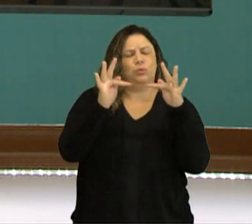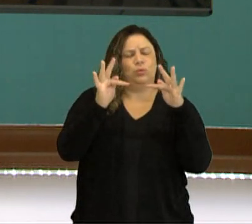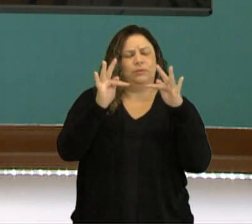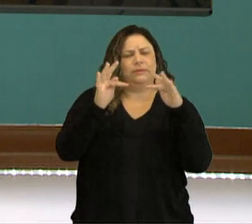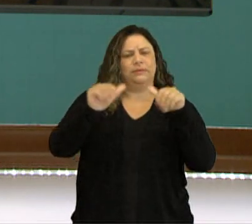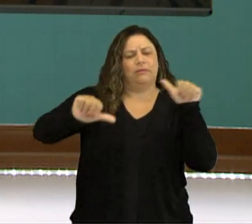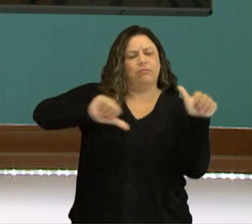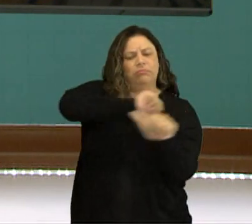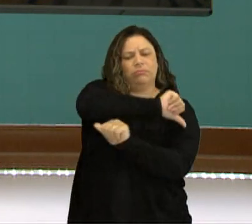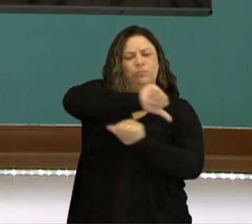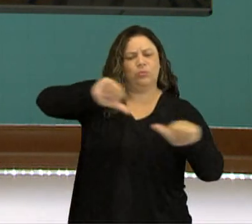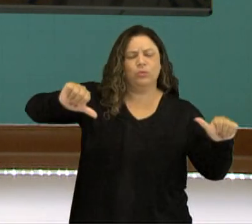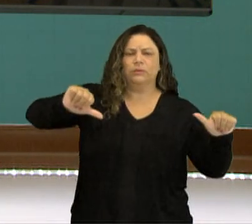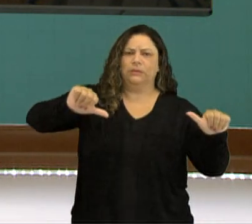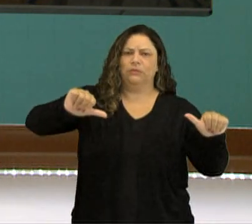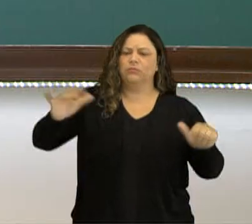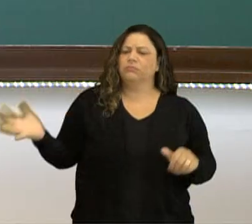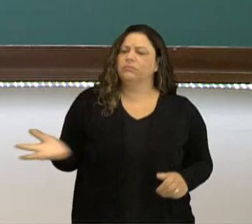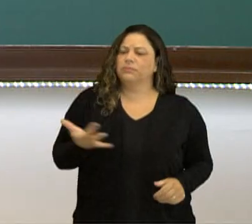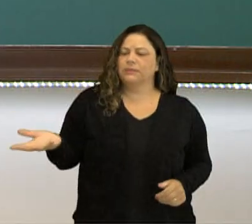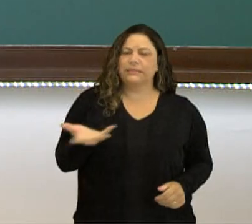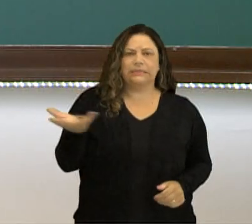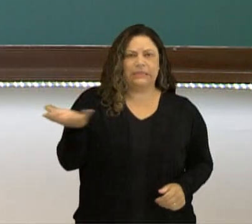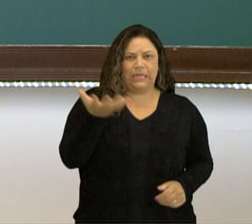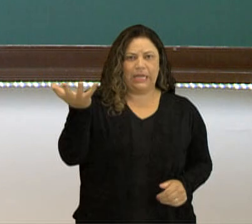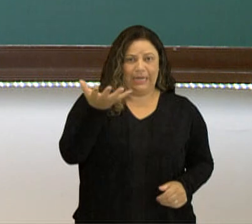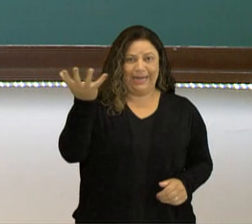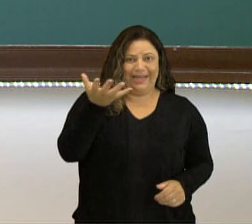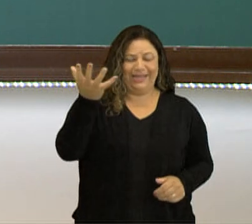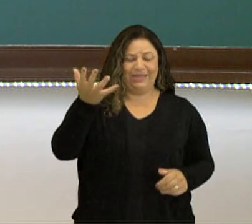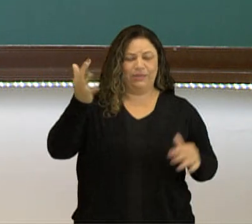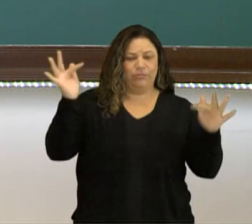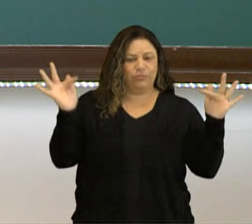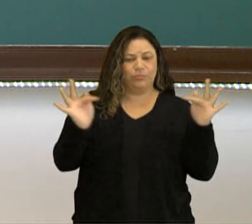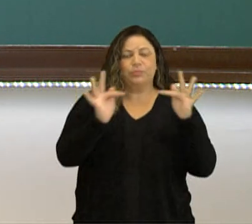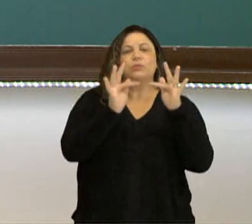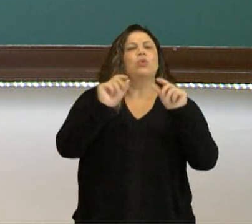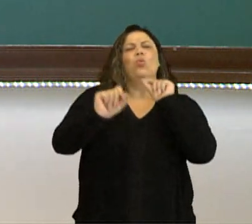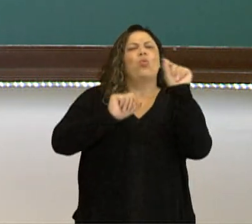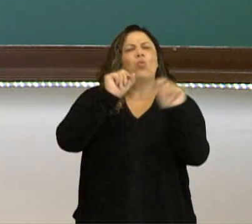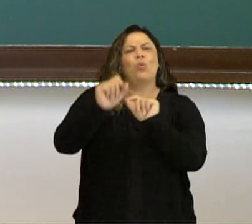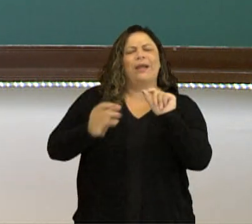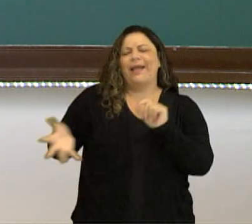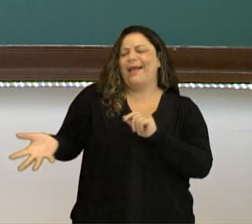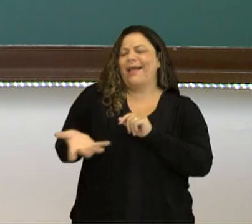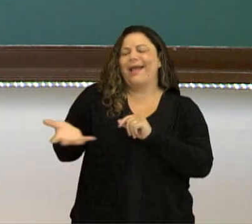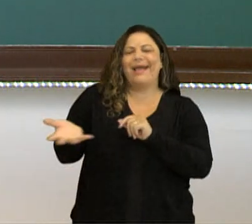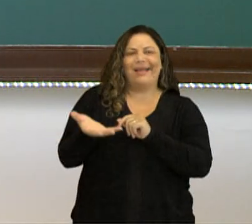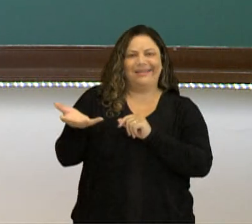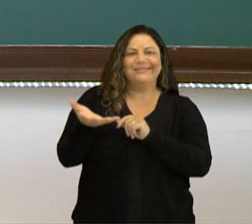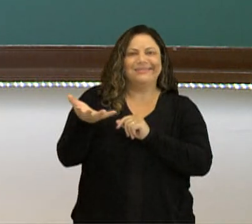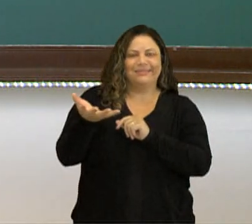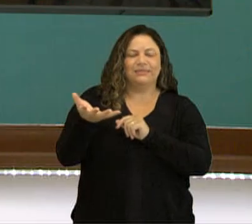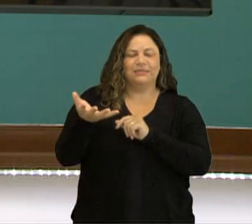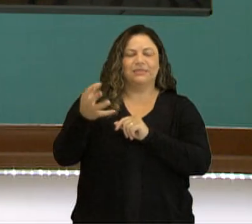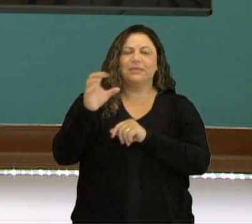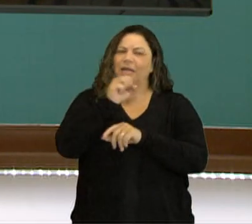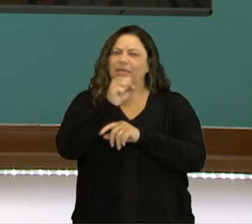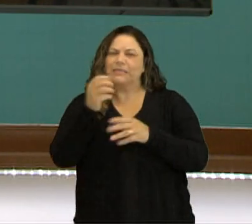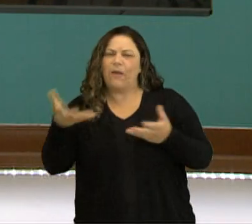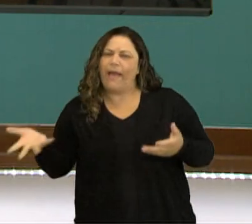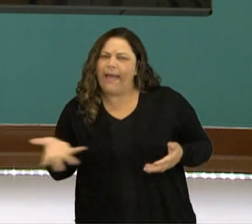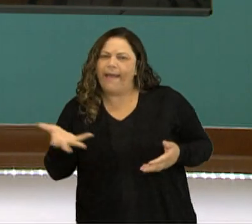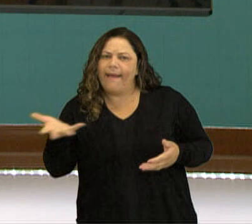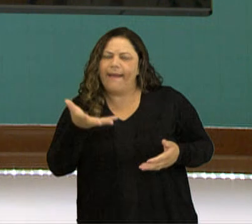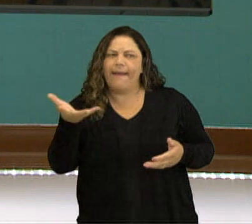dinâmica que toda vez que existe uma aceleração, existe uma força. O que é uma aceleração, queridos? Aceleração a gente também vai analisar